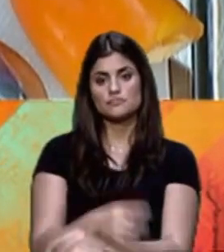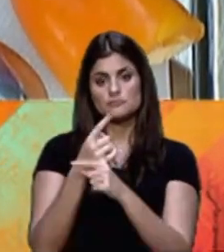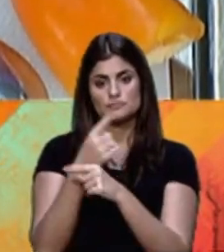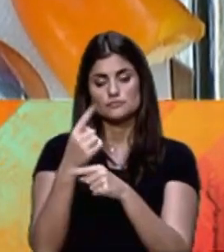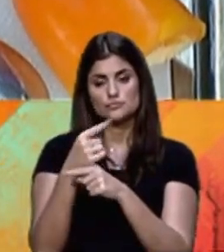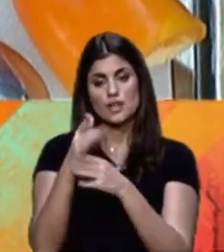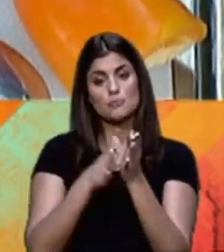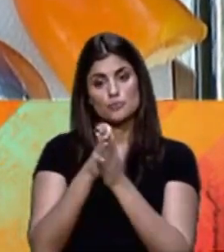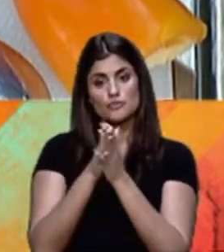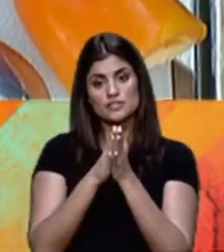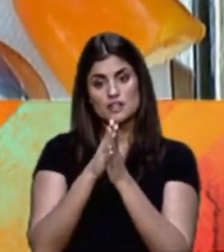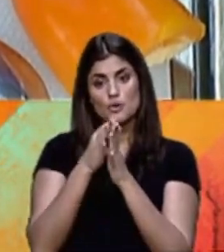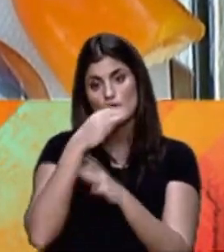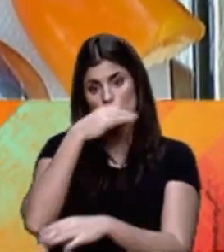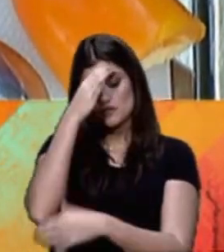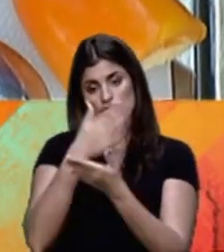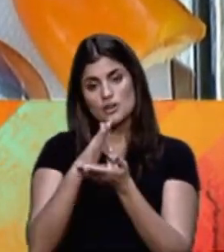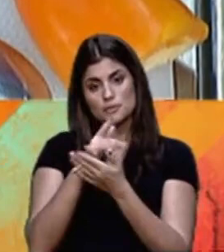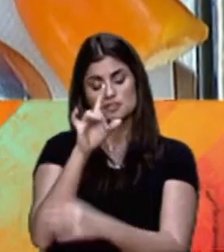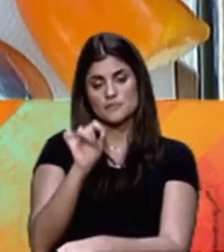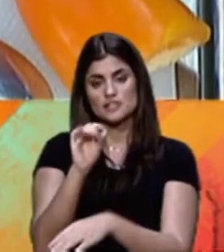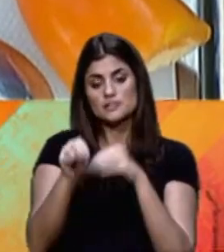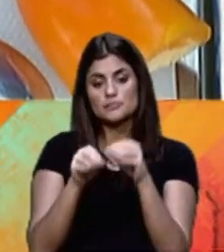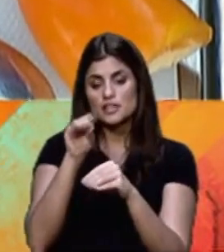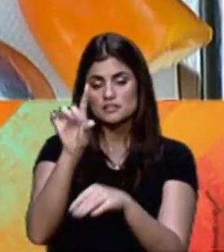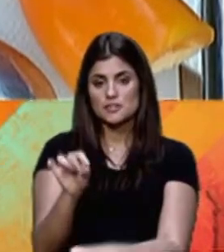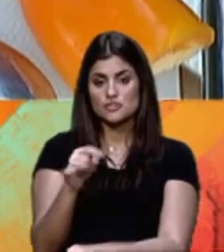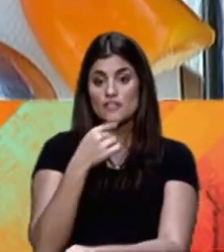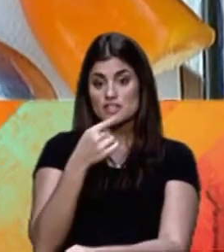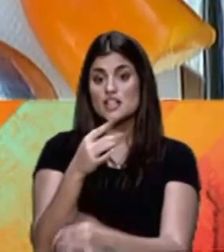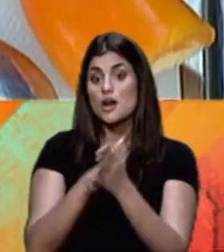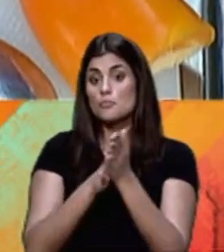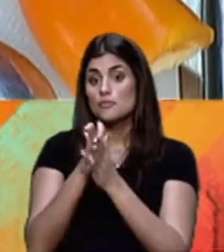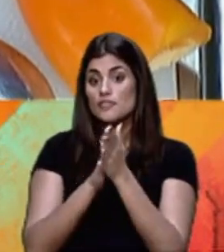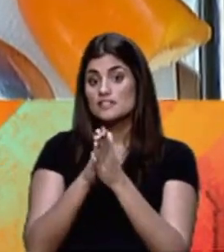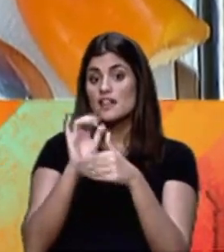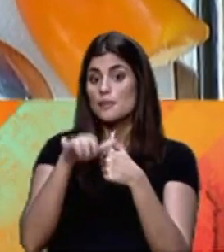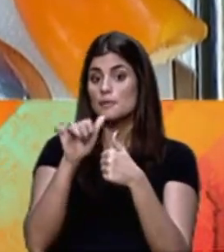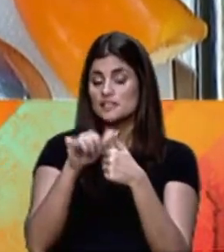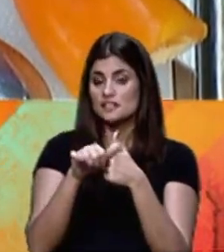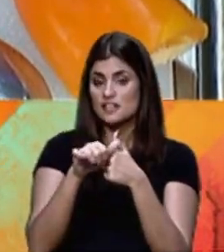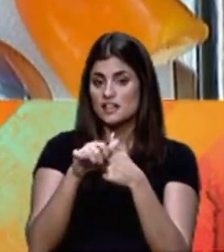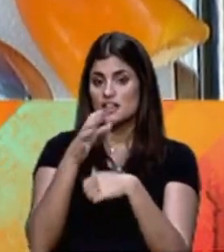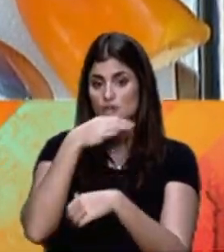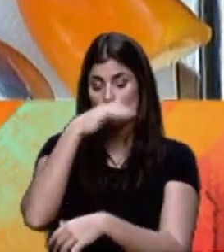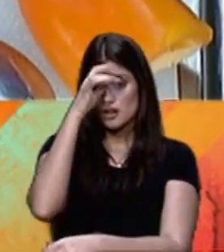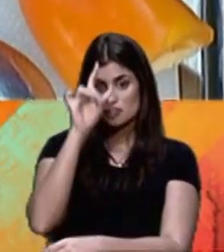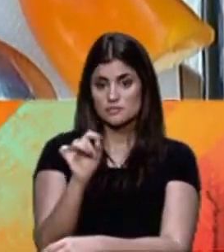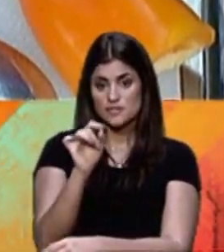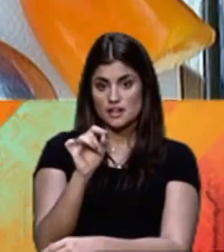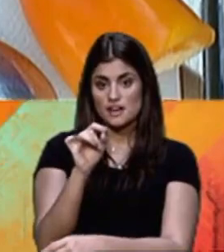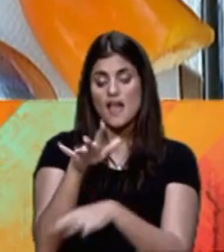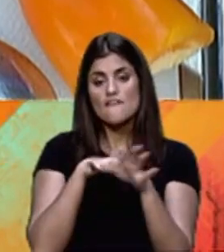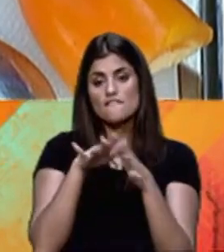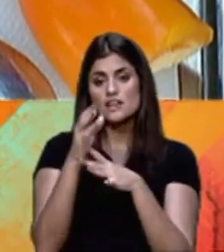fazer com esse frango que sobra? Portanto, já vem temperado. Como eu estava a dizer, aproveitem a batata e aproveitem o frango e fazem na refeição